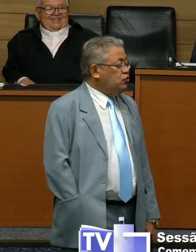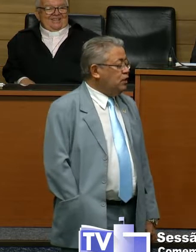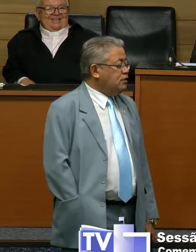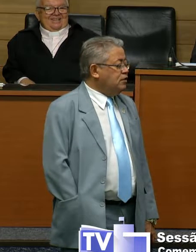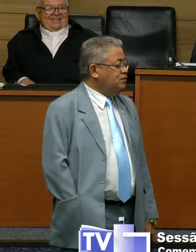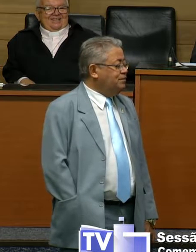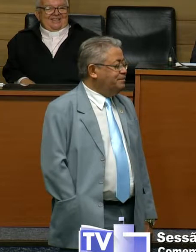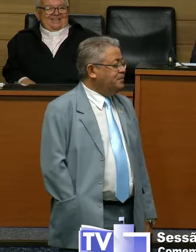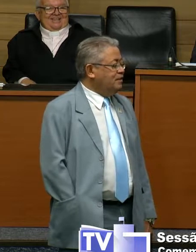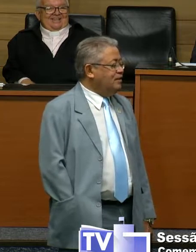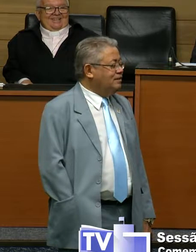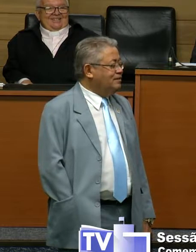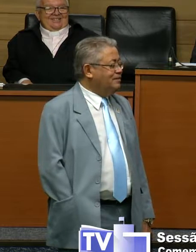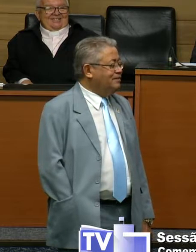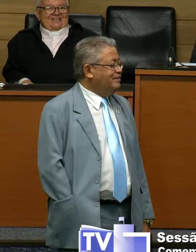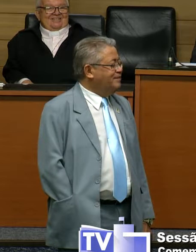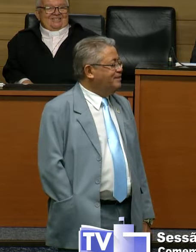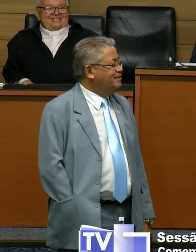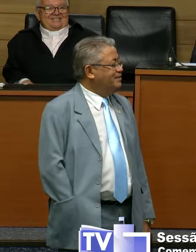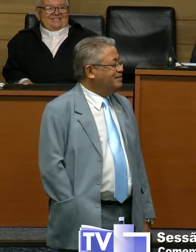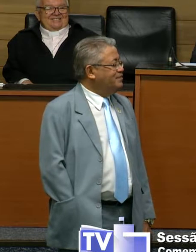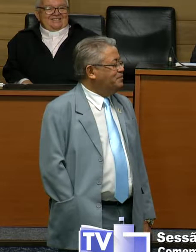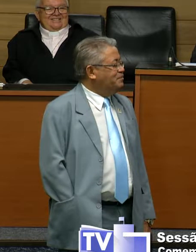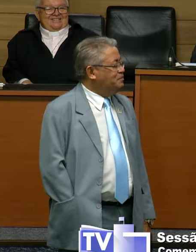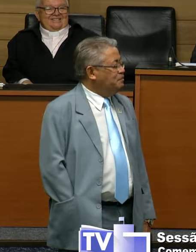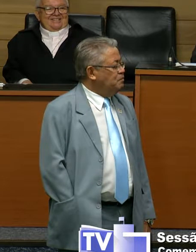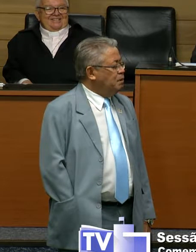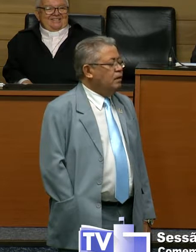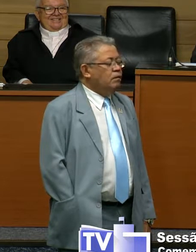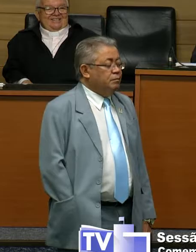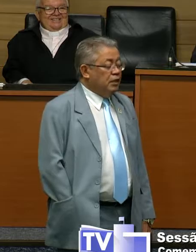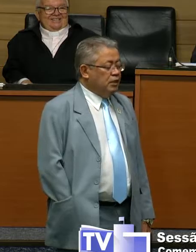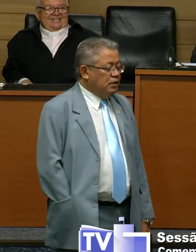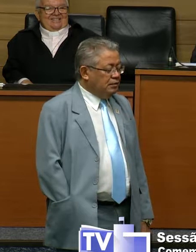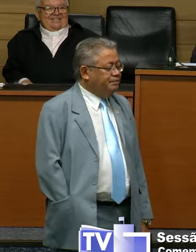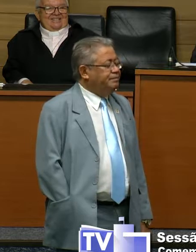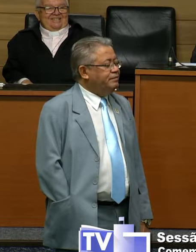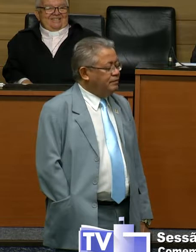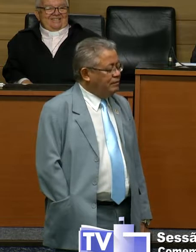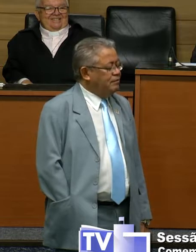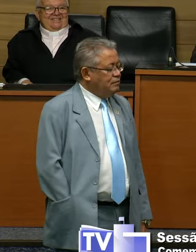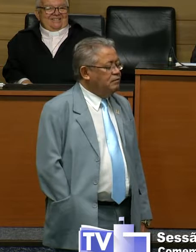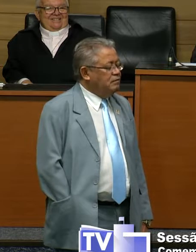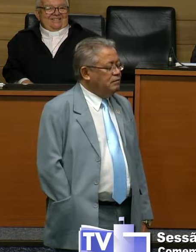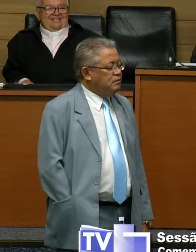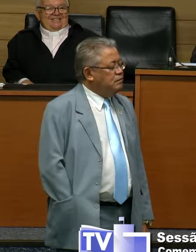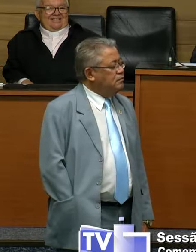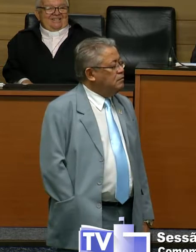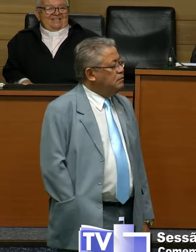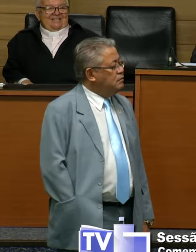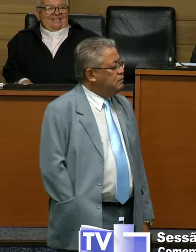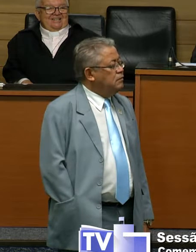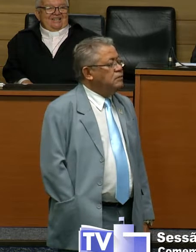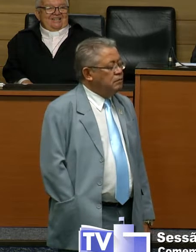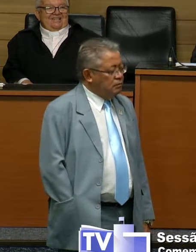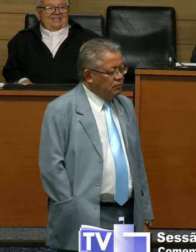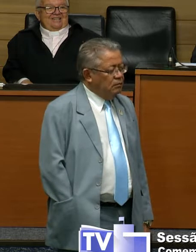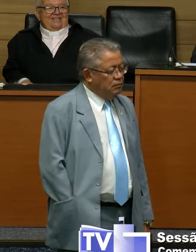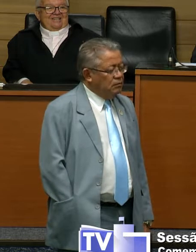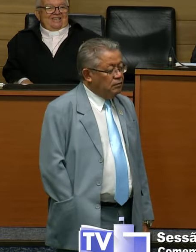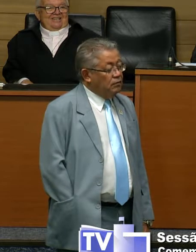também ao governo de Sorocaba, ao governo brasileiro de um modo geral, né, eu fiquei muito feliz quando o pastor falou sobre honrar a memória